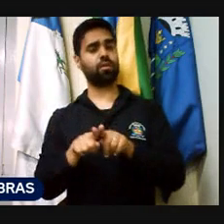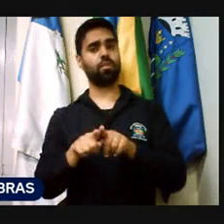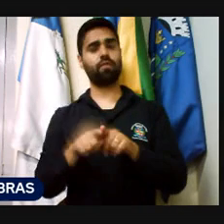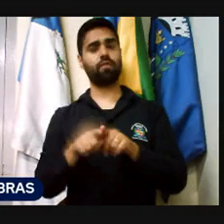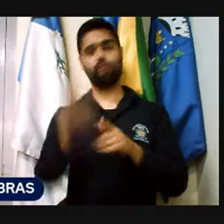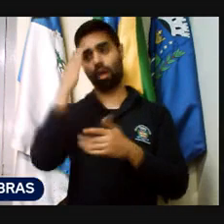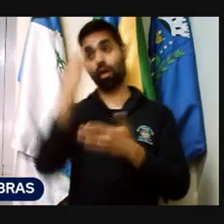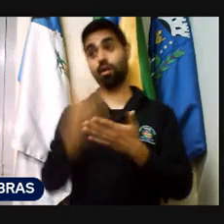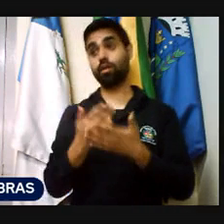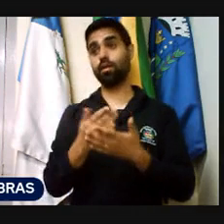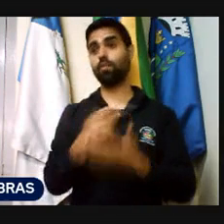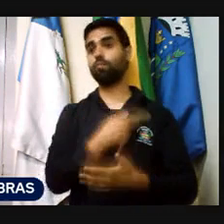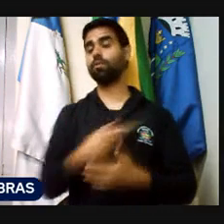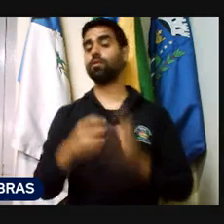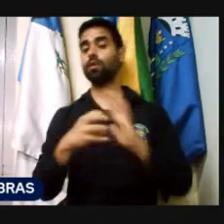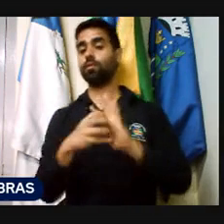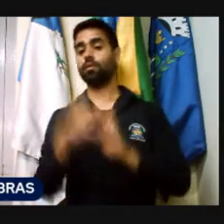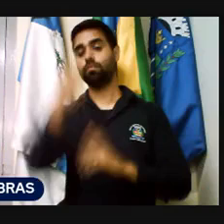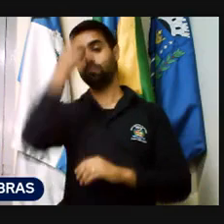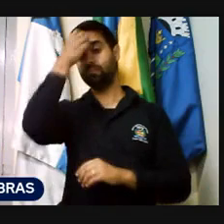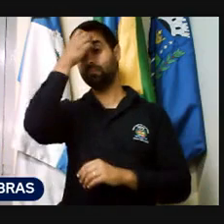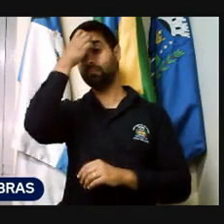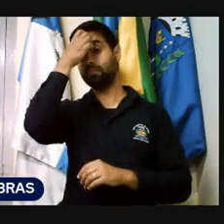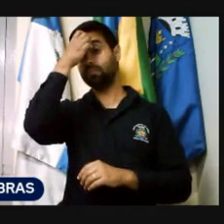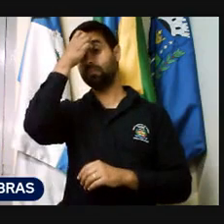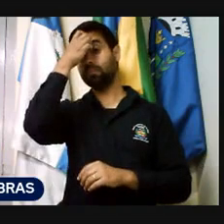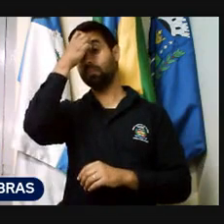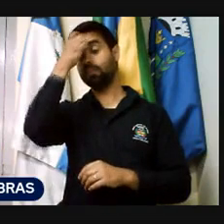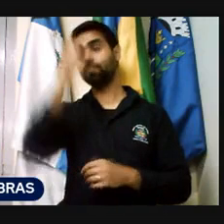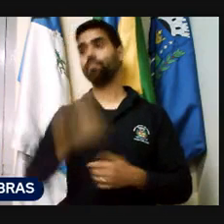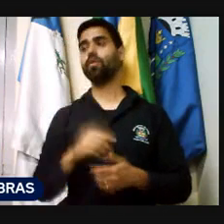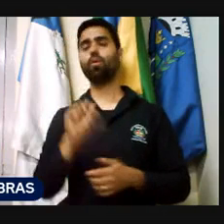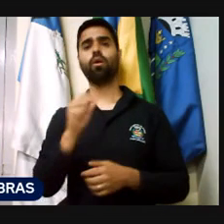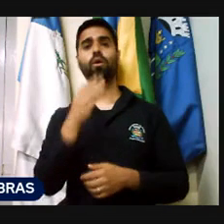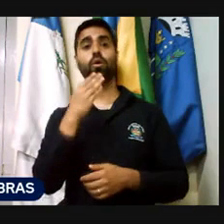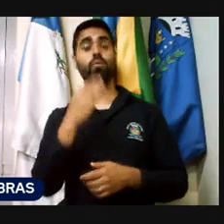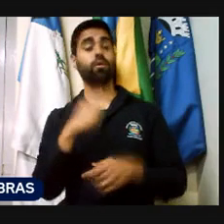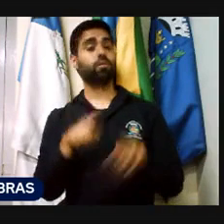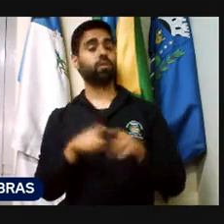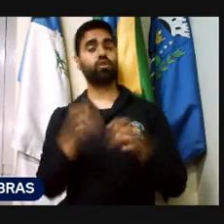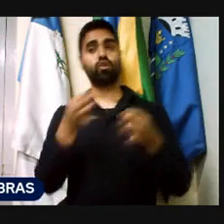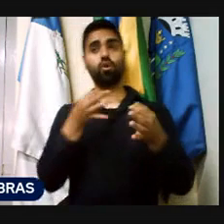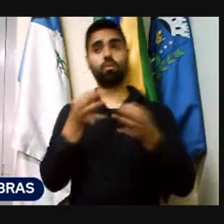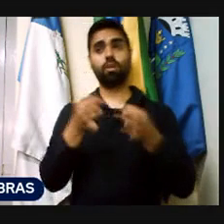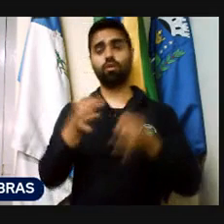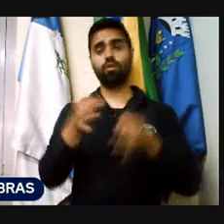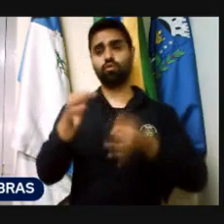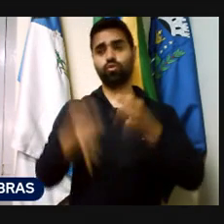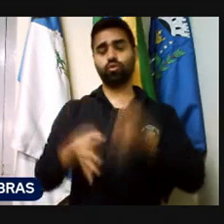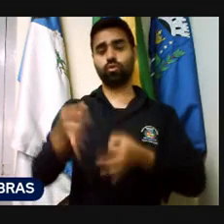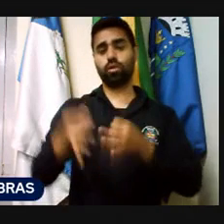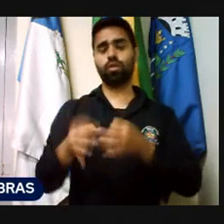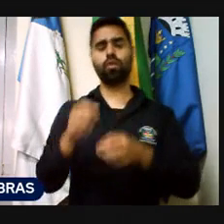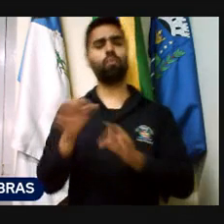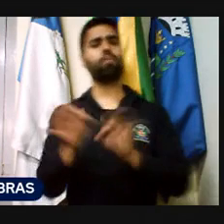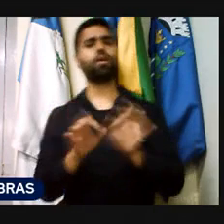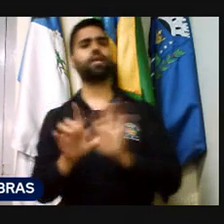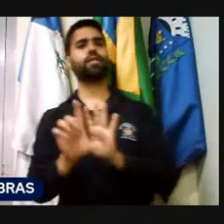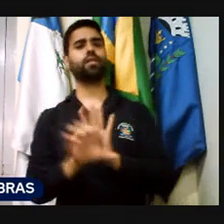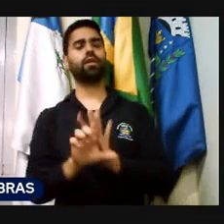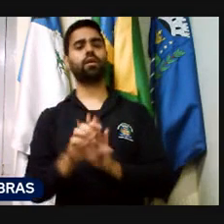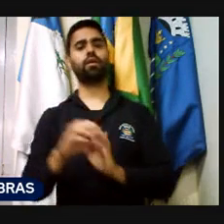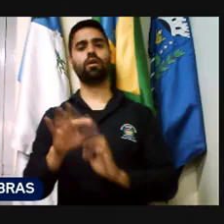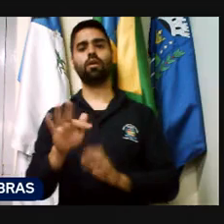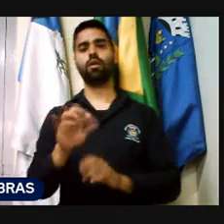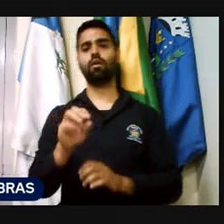conferidos pela autoridade superior. Relatório. Trata-se de pedido de manifestação dessa consultoria sobre o projeto em comento,